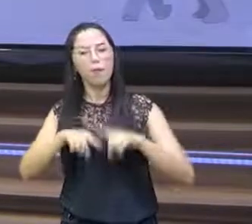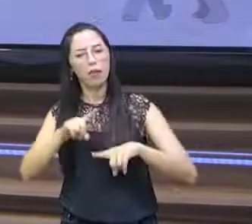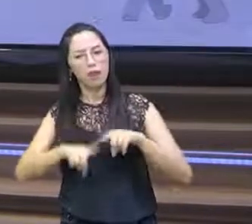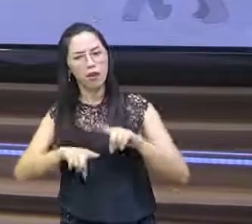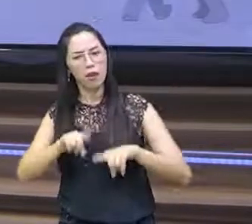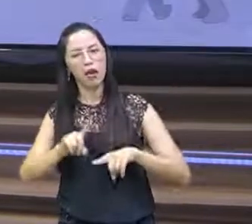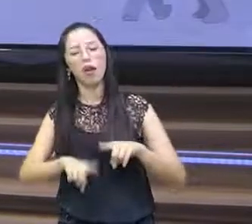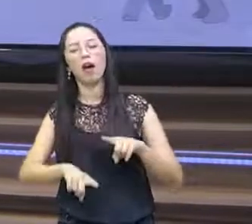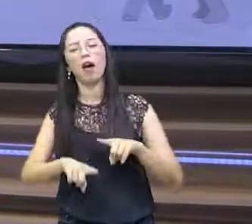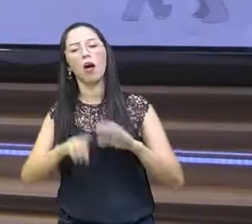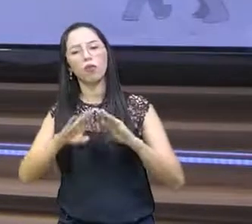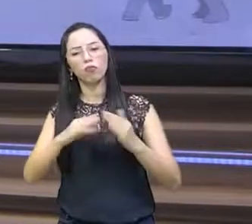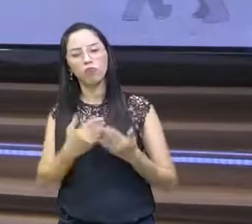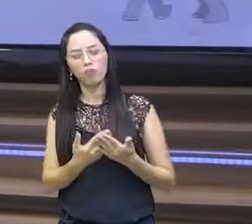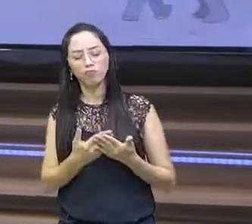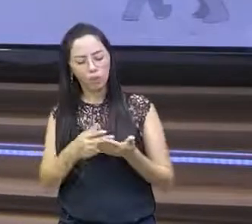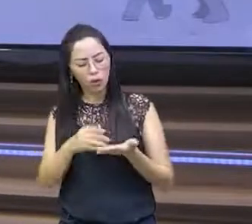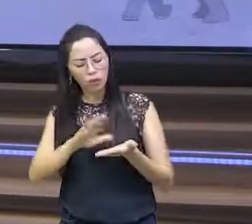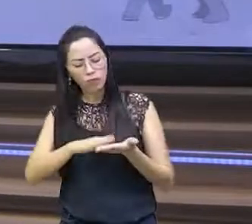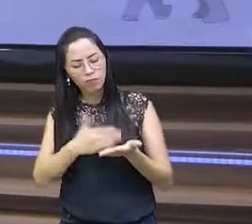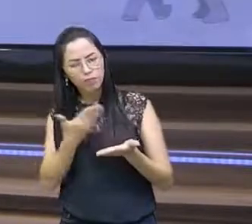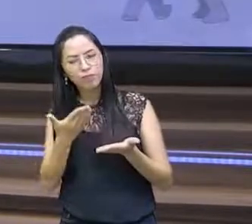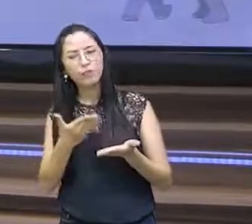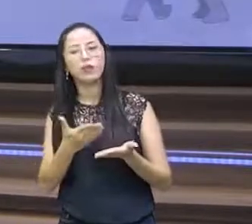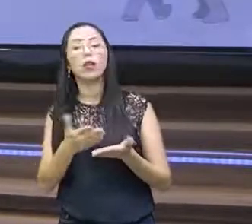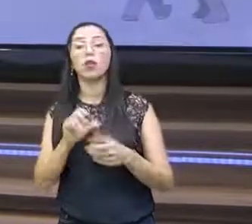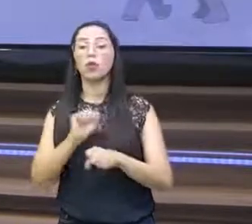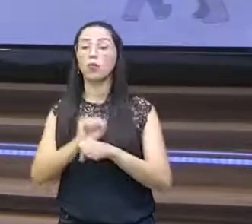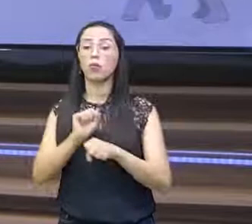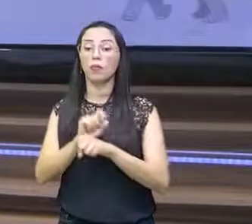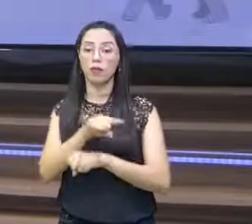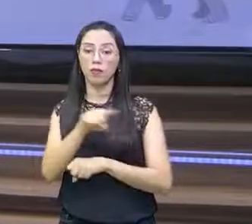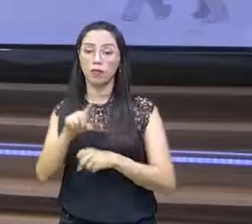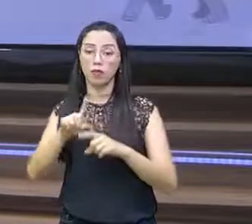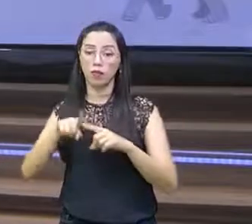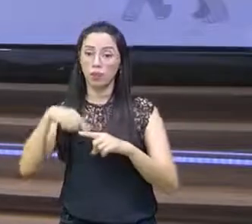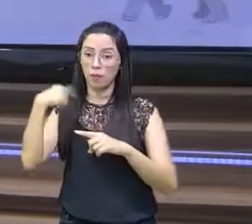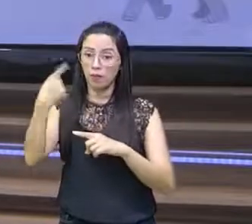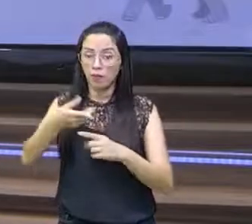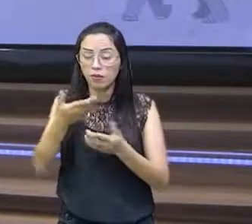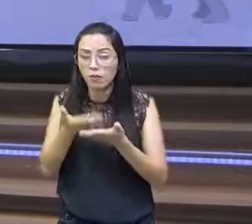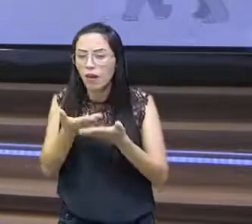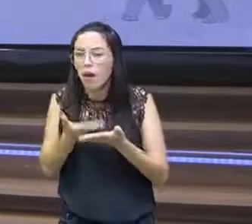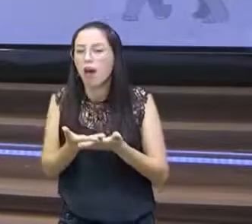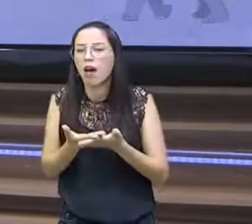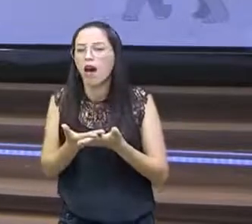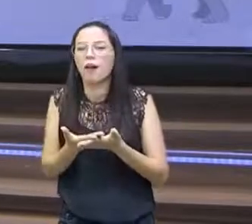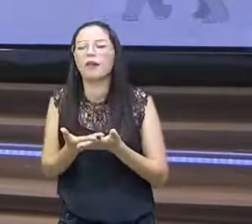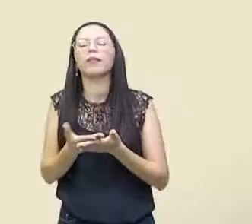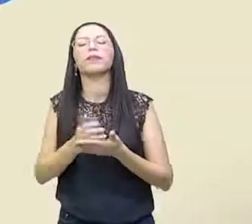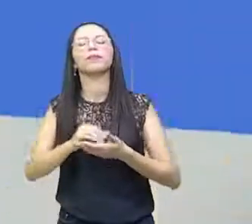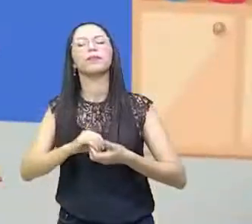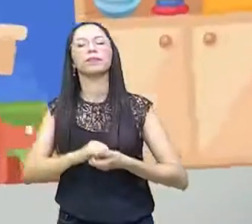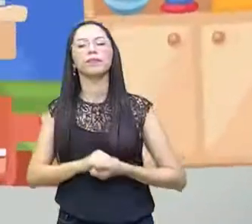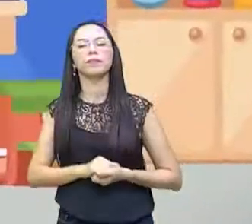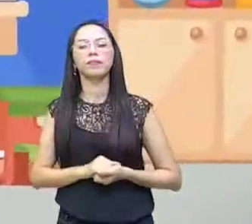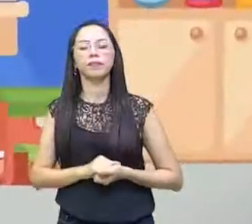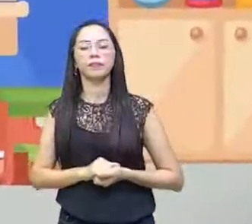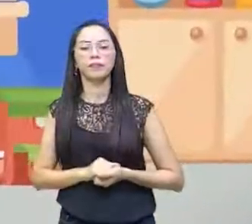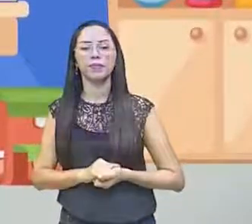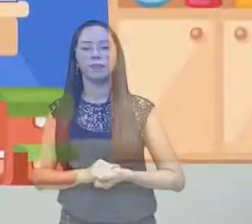que nós estaremos aqui para mais uma aula. Espero vocês na próxima aula, hein? Não vão faltar. Espero você!